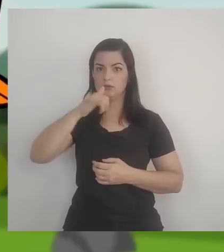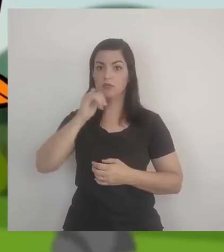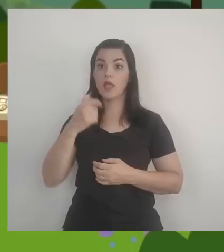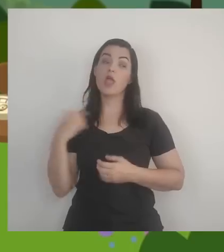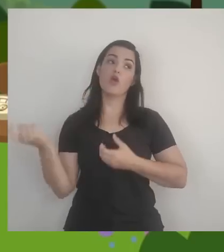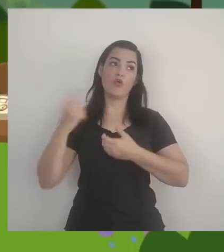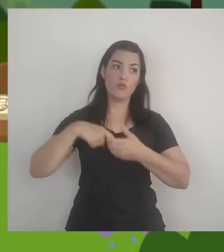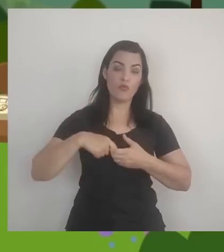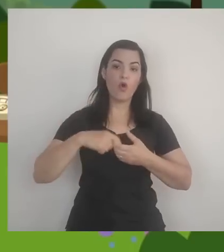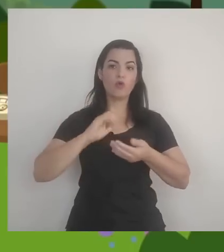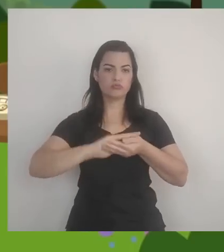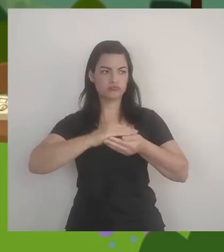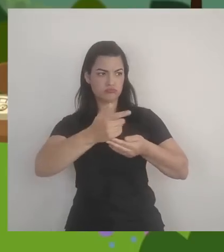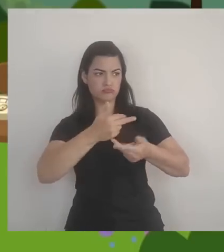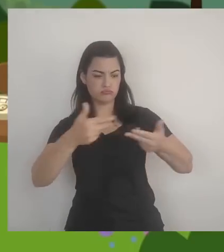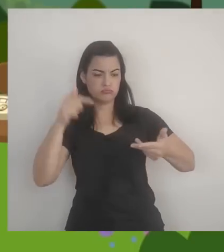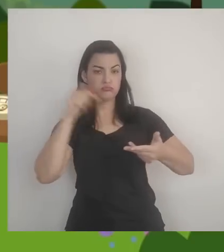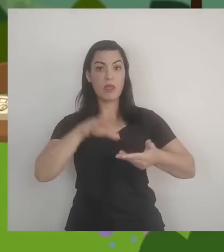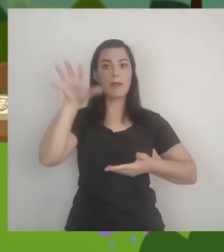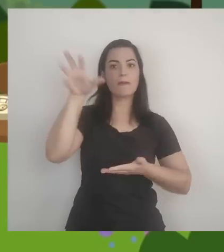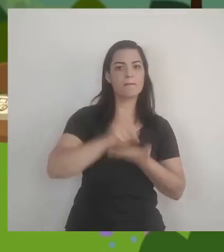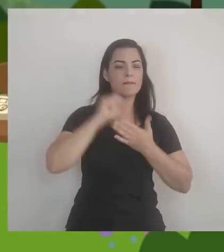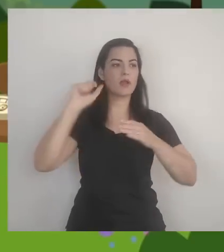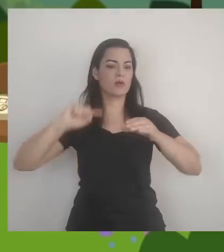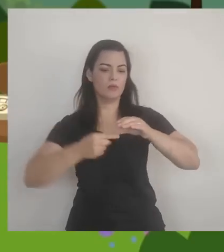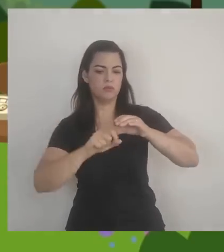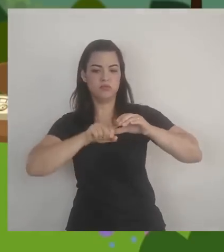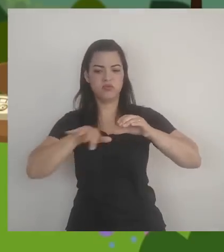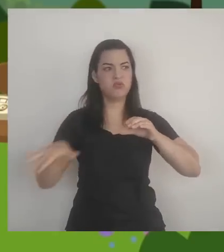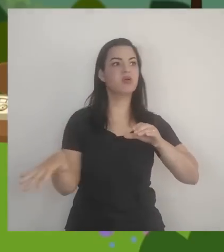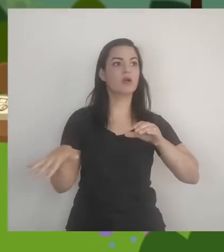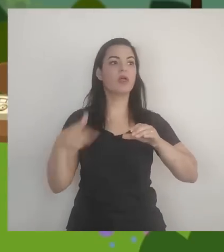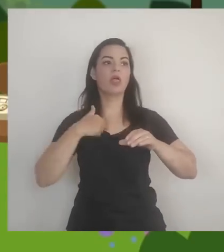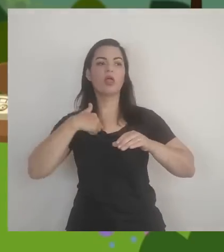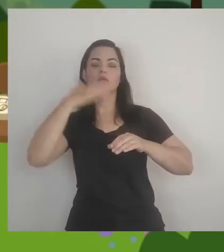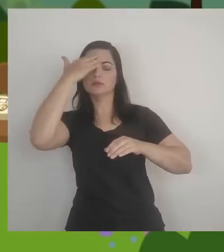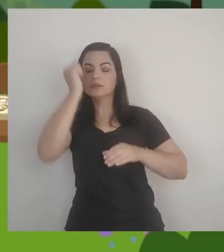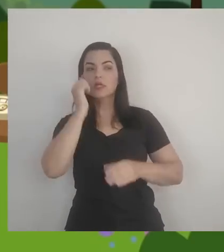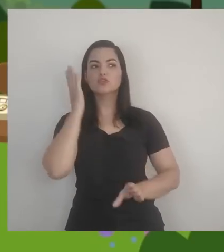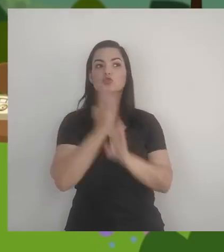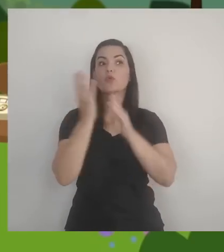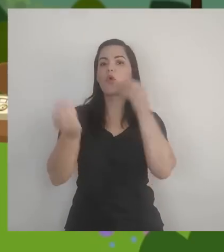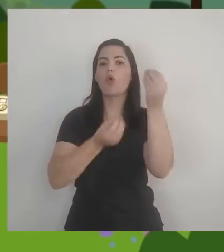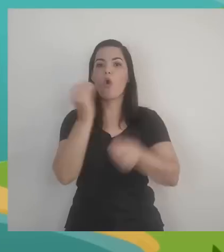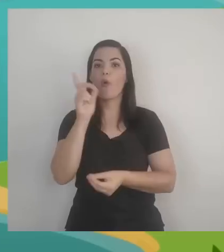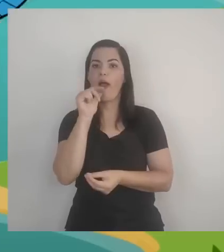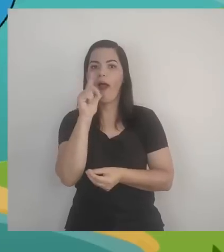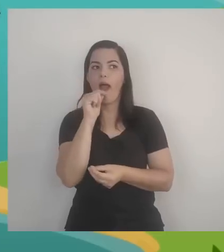pega vazamentos. Eu já sei como descobrir por onde a água sumiu. Eu já volto, amigos.